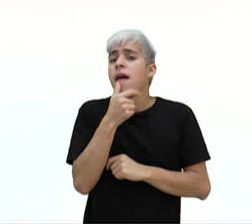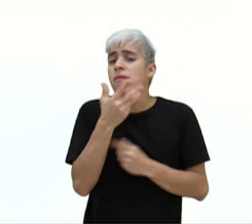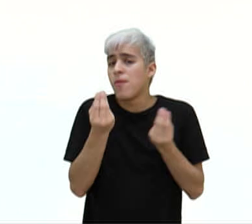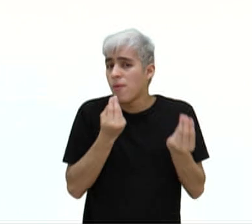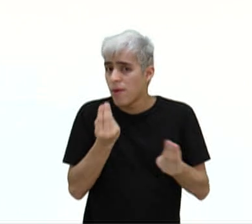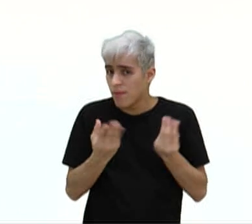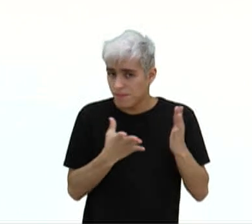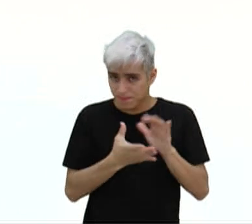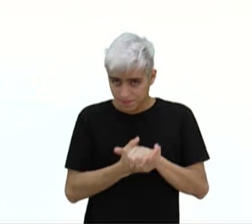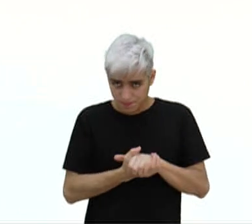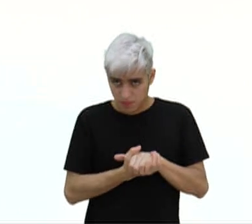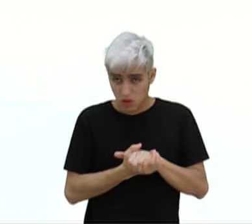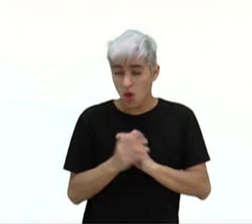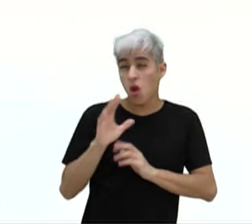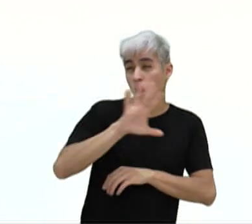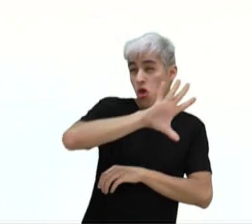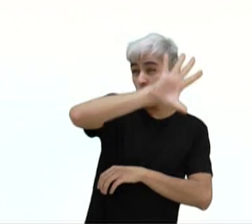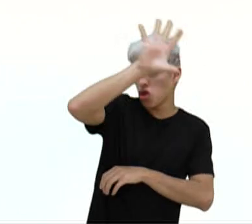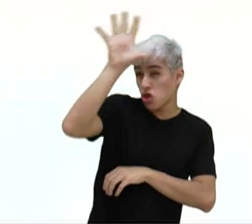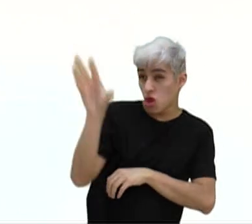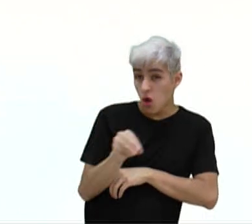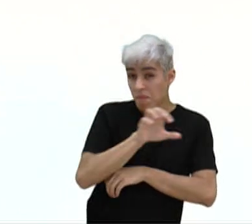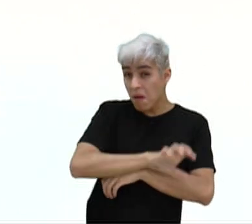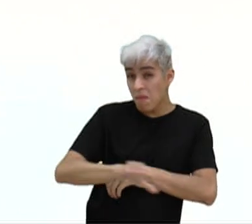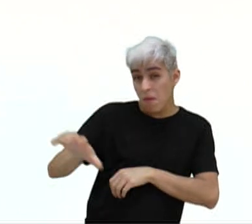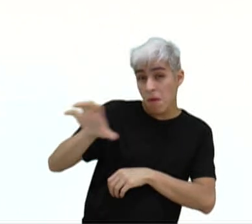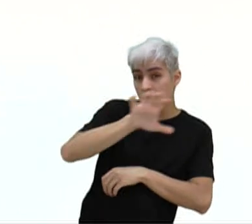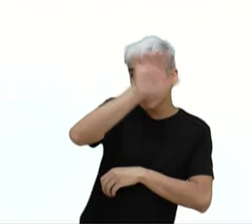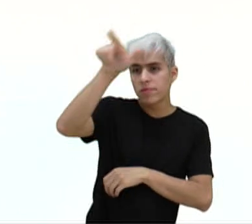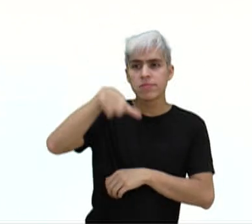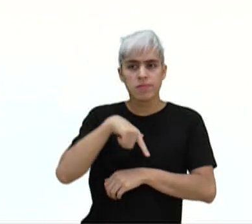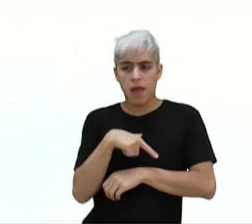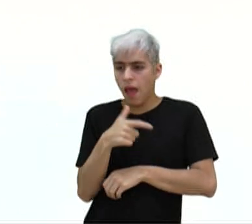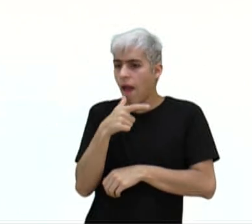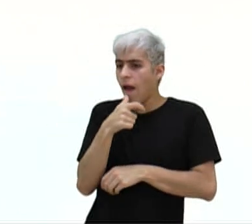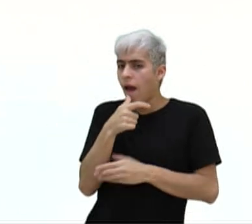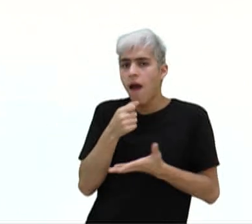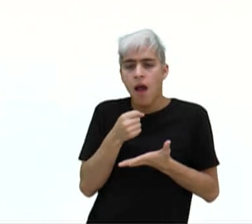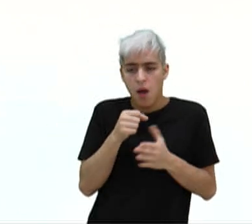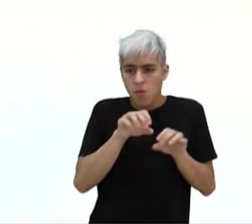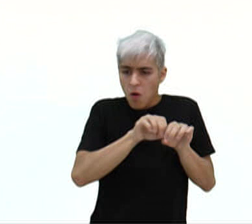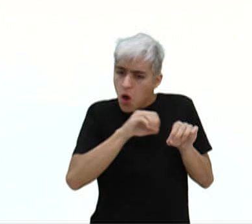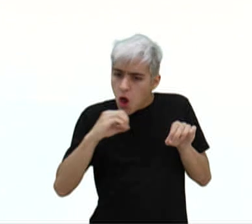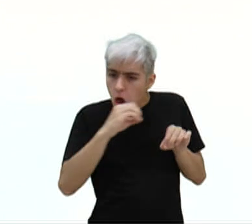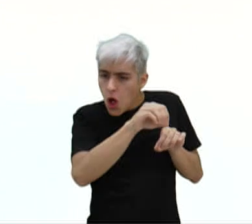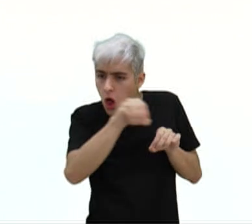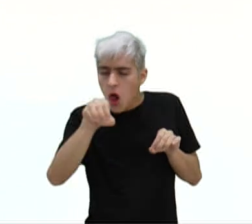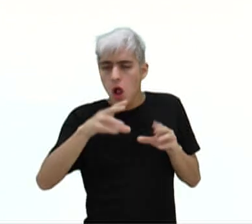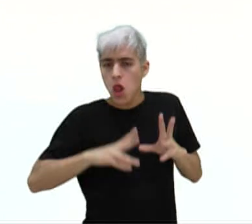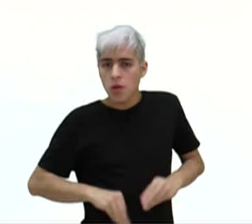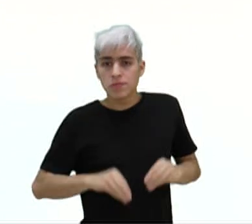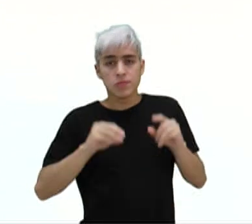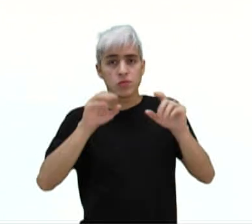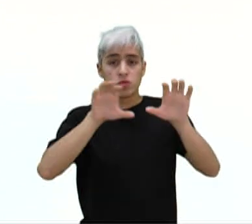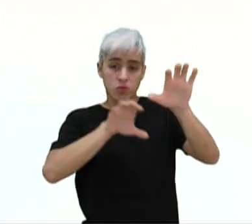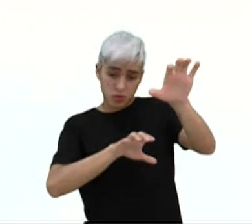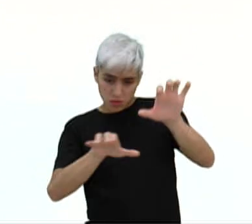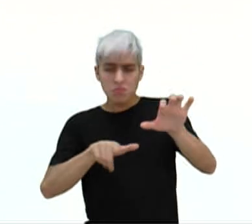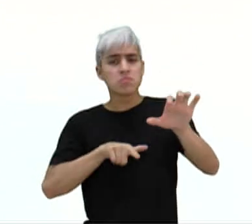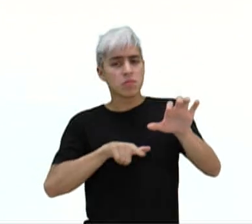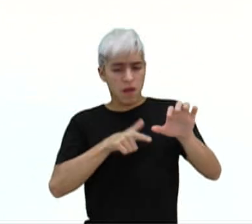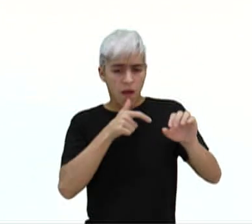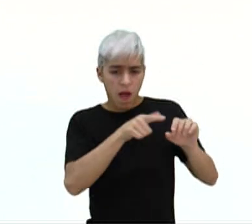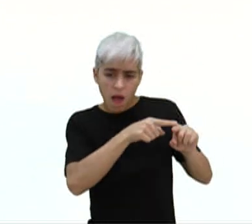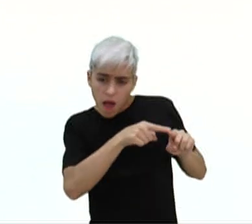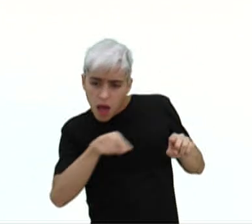Ou seja, nem todas as regiões têm um grande abastecimento de água tratada. Tem regiões que têm mais